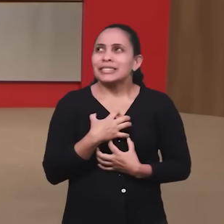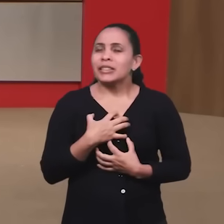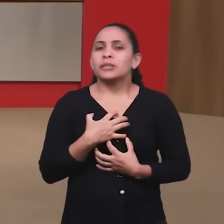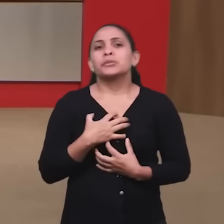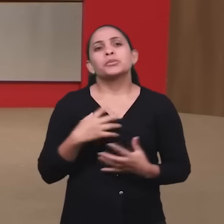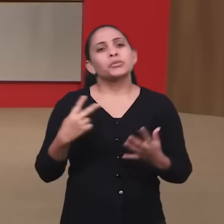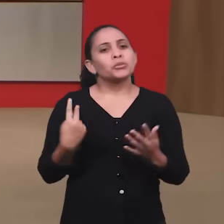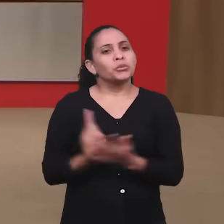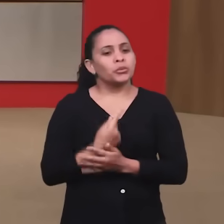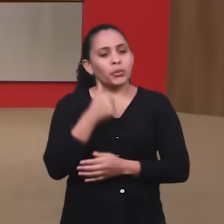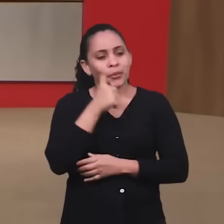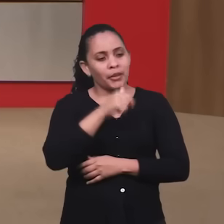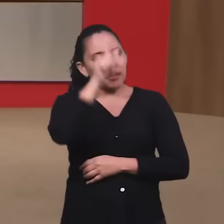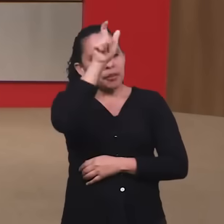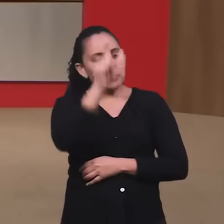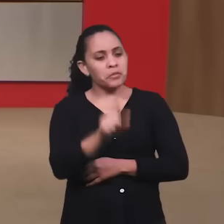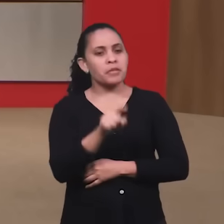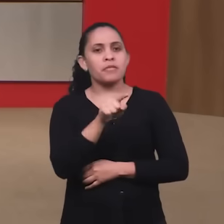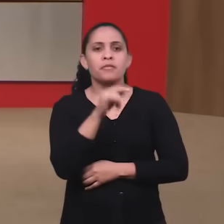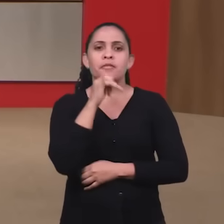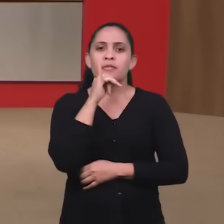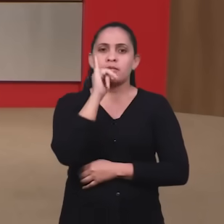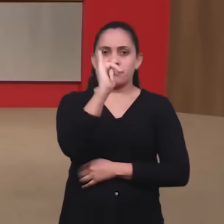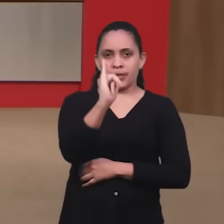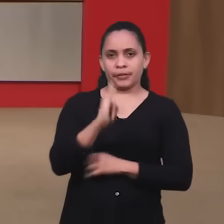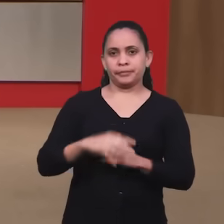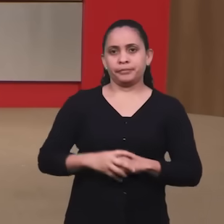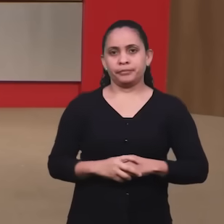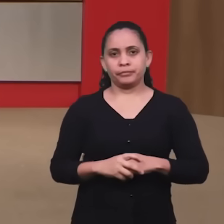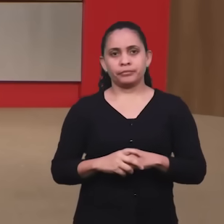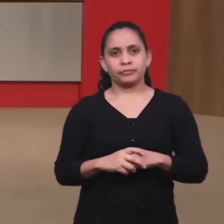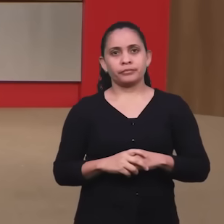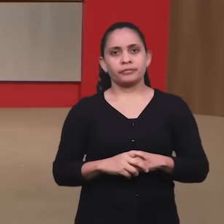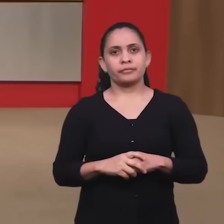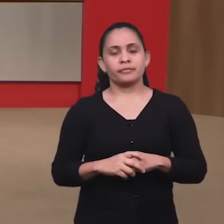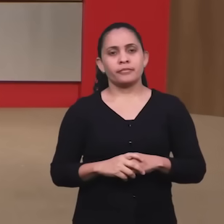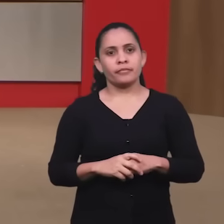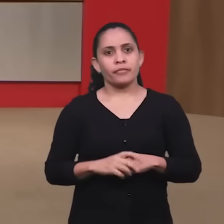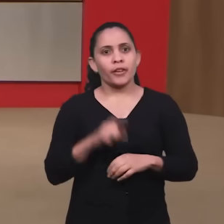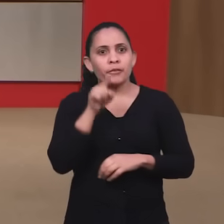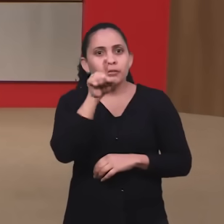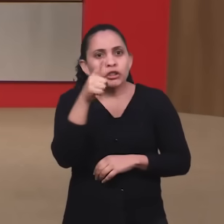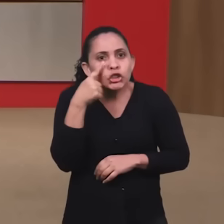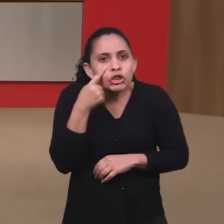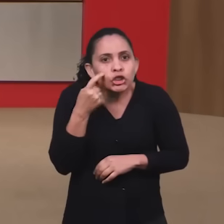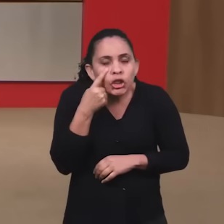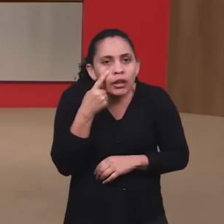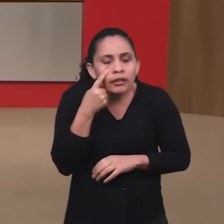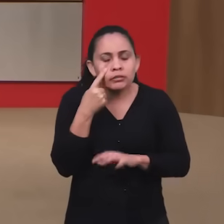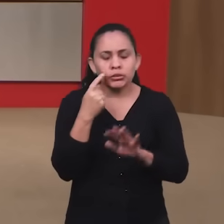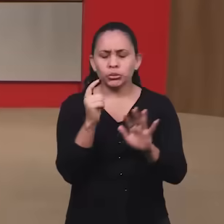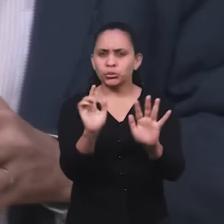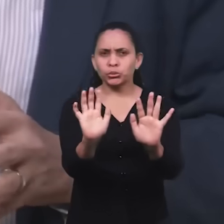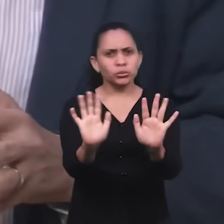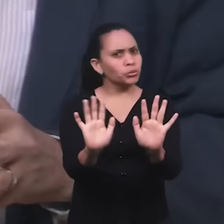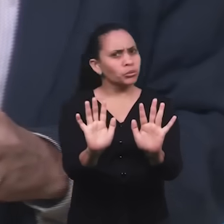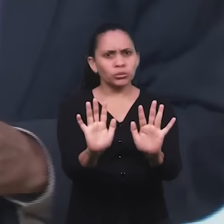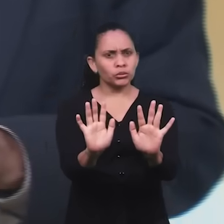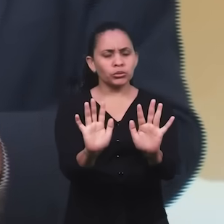compaixão pela situação da mulher, que ele se dirige a ela e diz assim: não